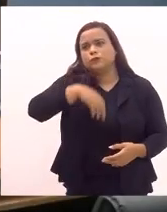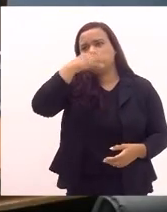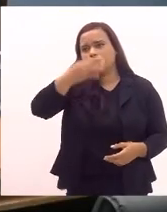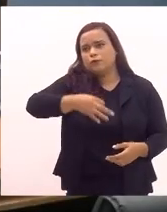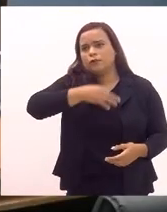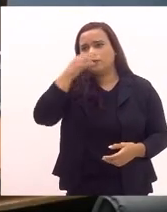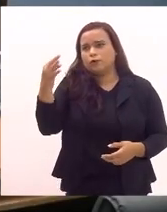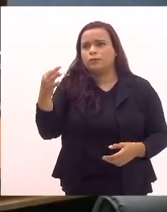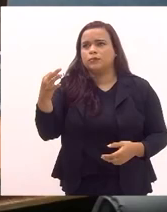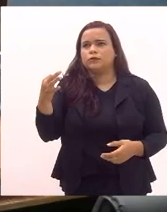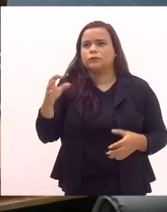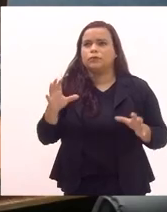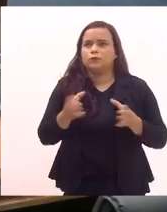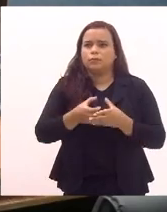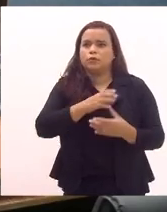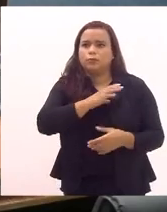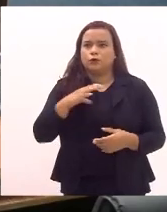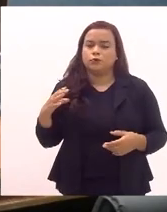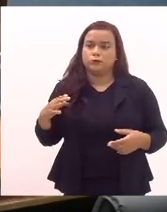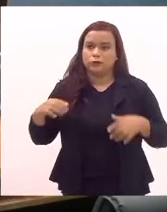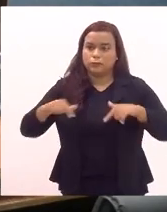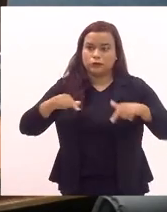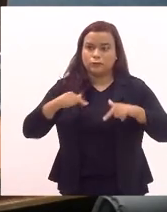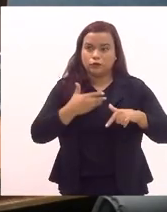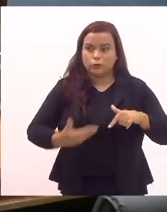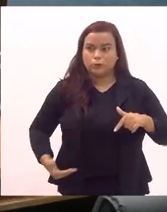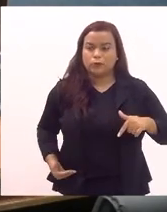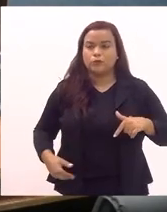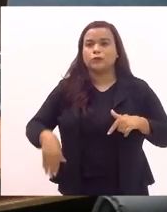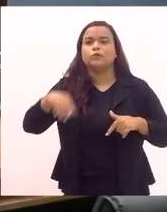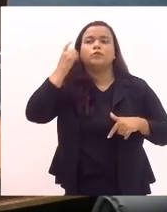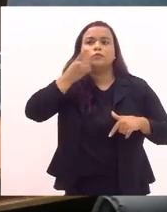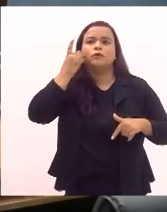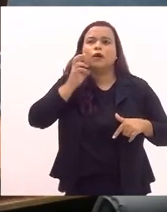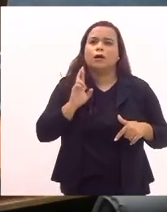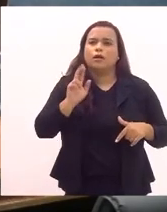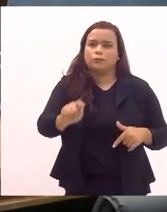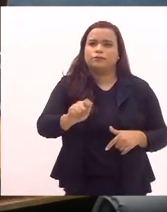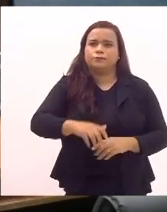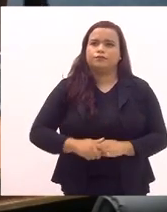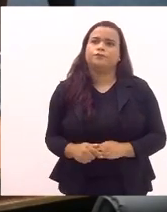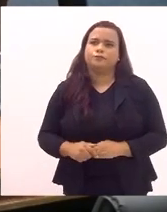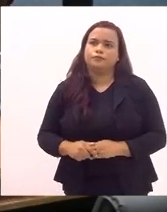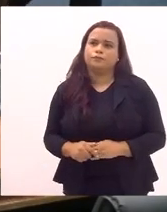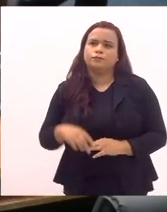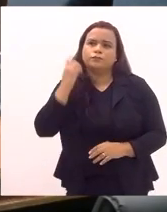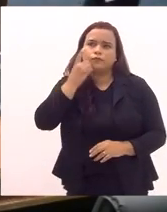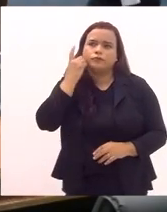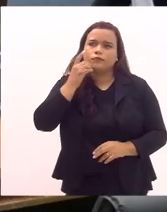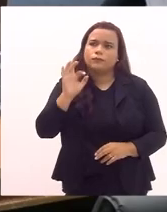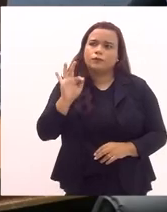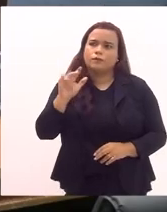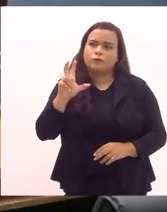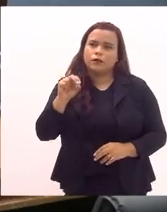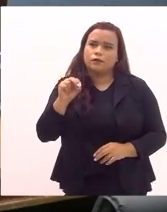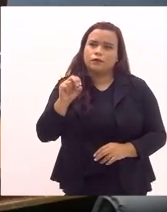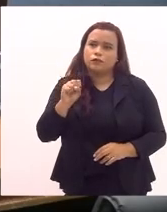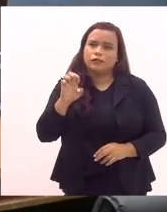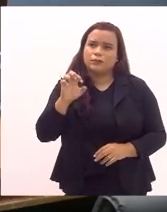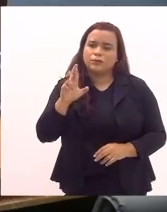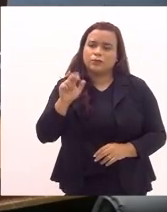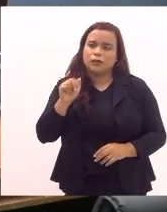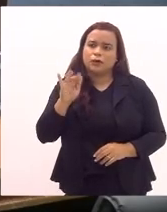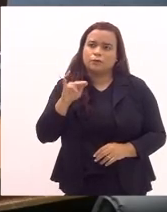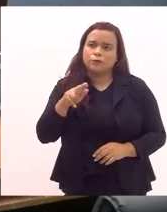parecer pela comissão de servidores públicos Deputado Rodrigo Amorim Deputado Flávio serafini